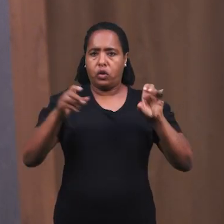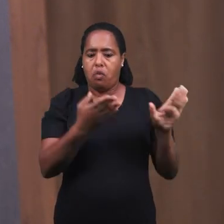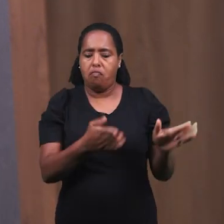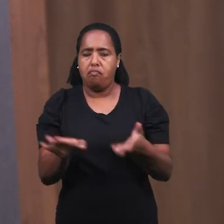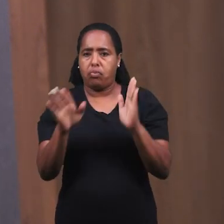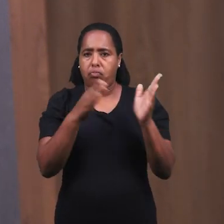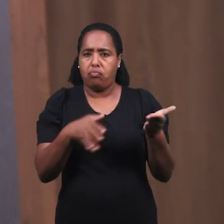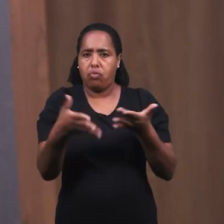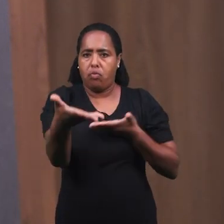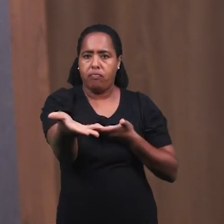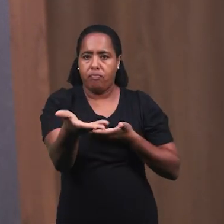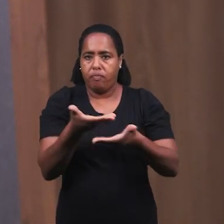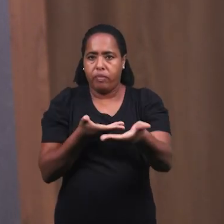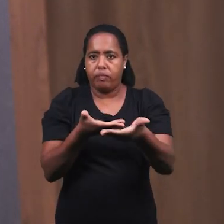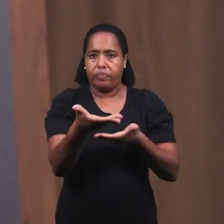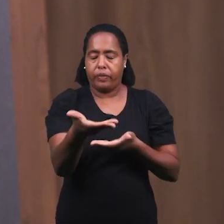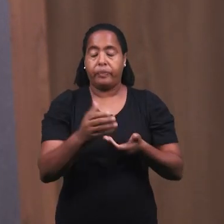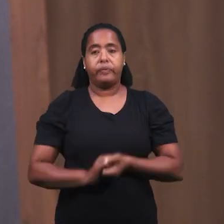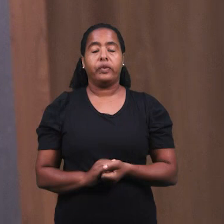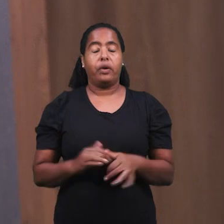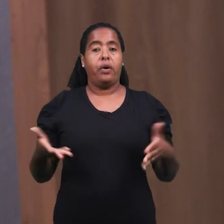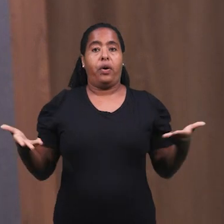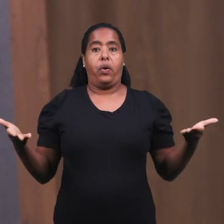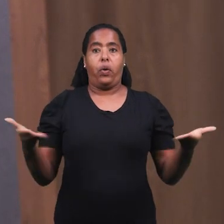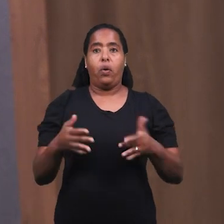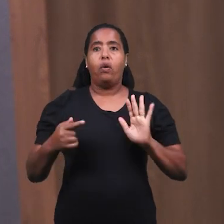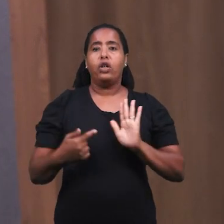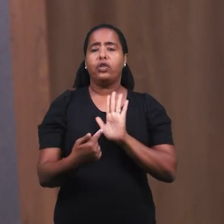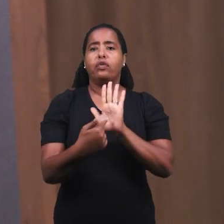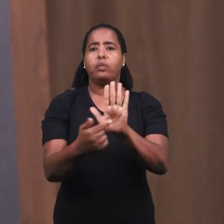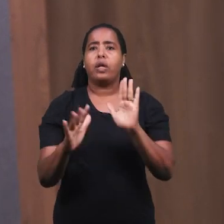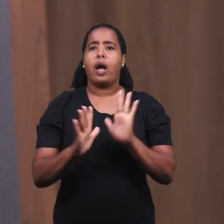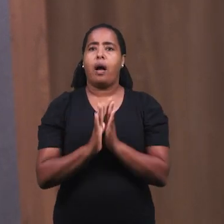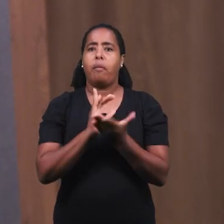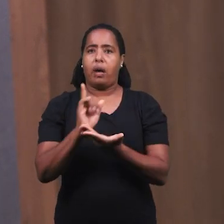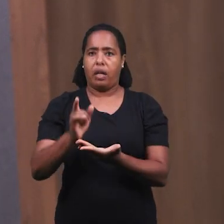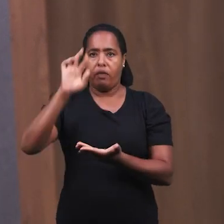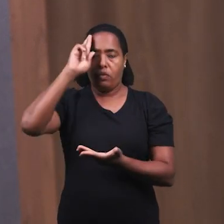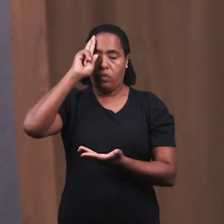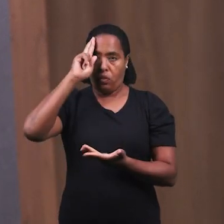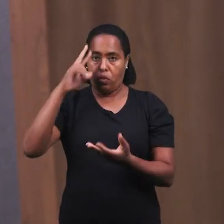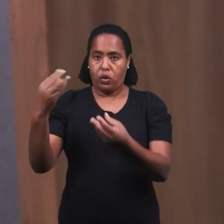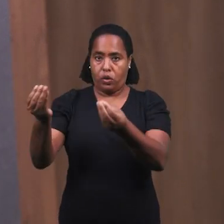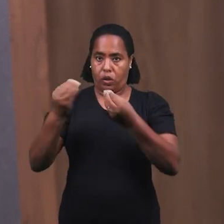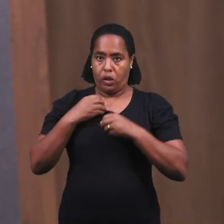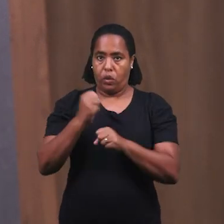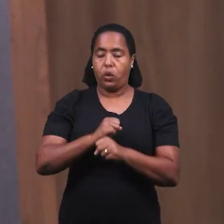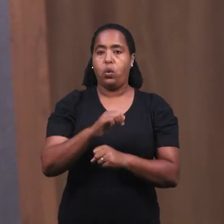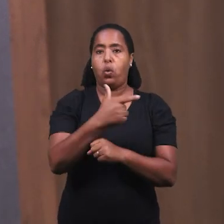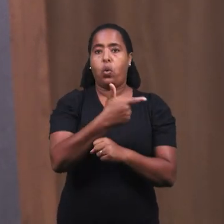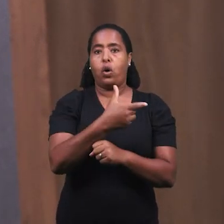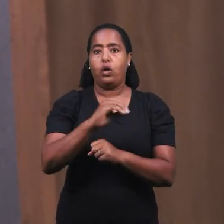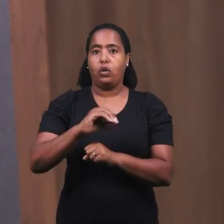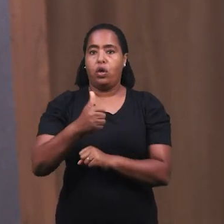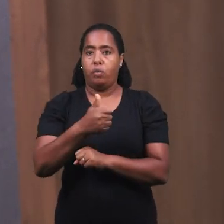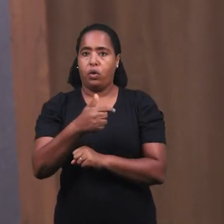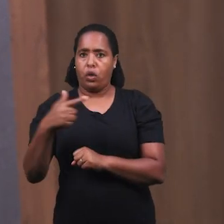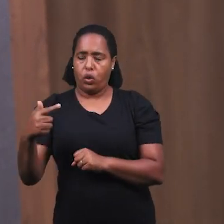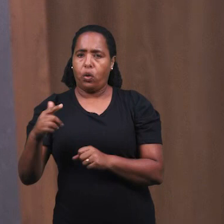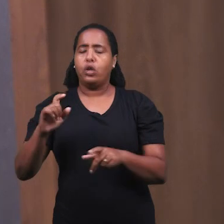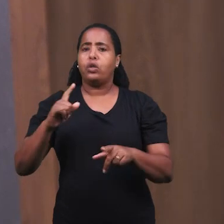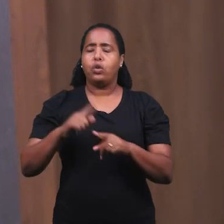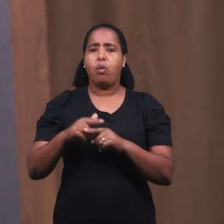Rotinas Colaborativas. Vamos falar de uma palavra que o Senhor nos concedeu no ano de 2012, quando